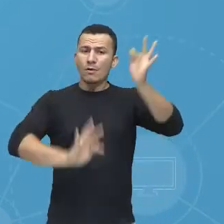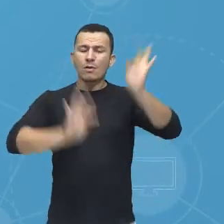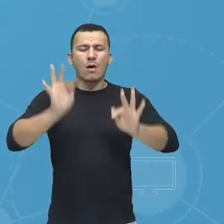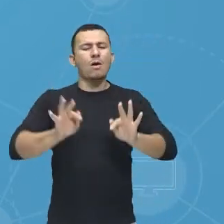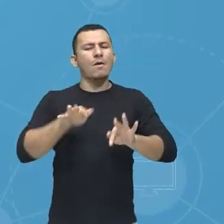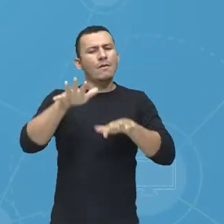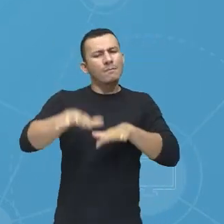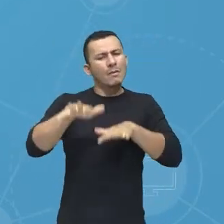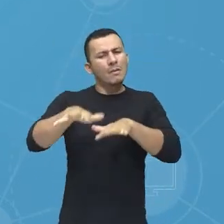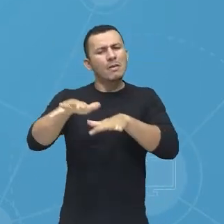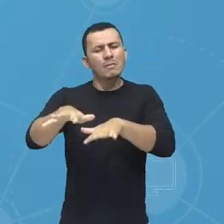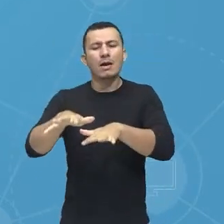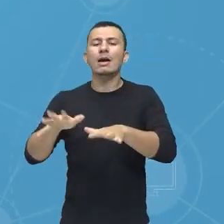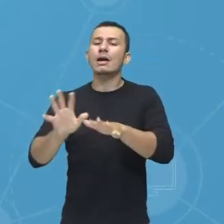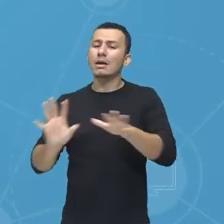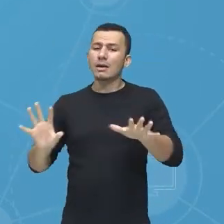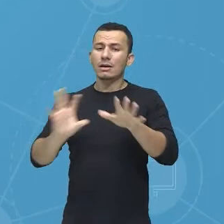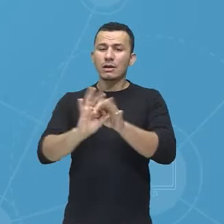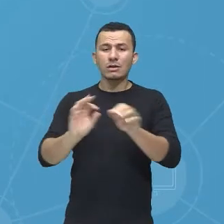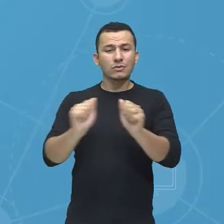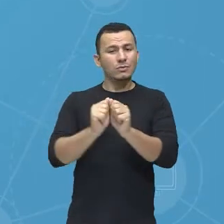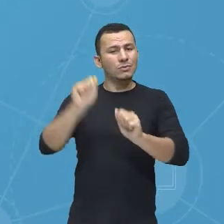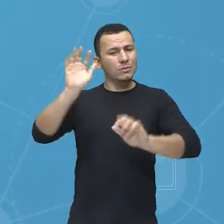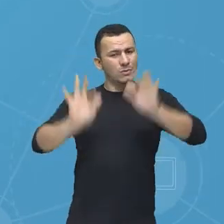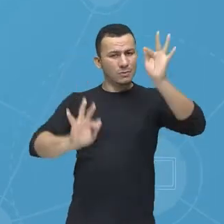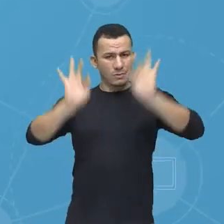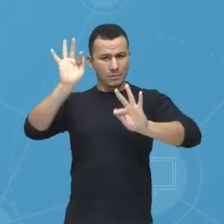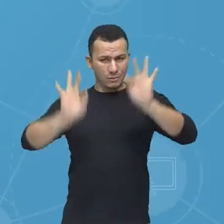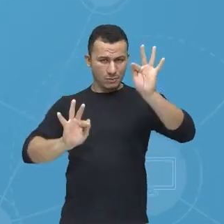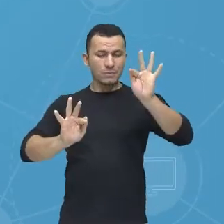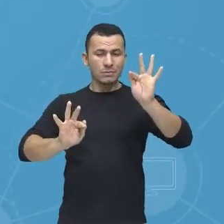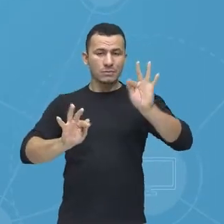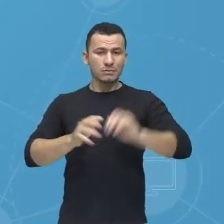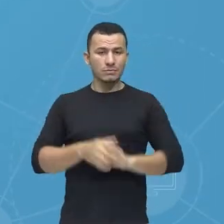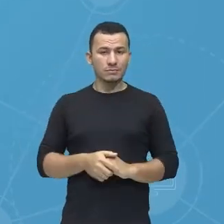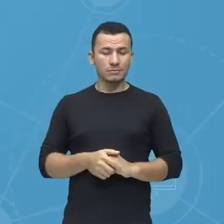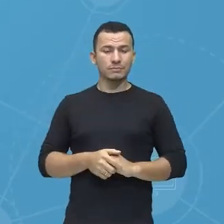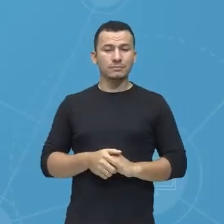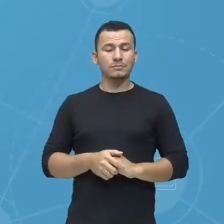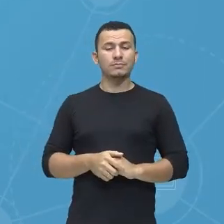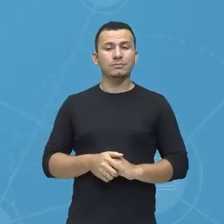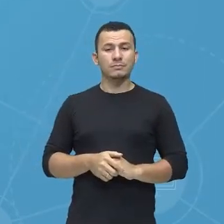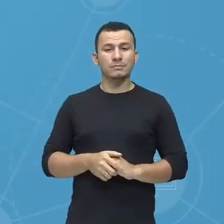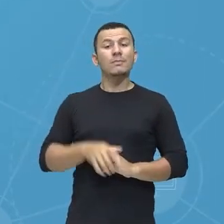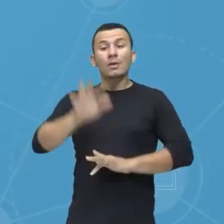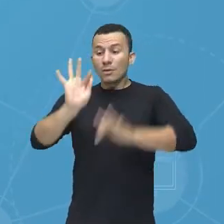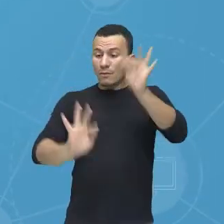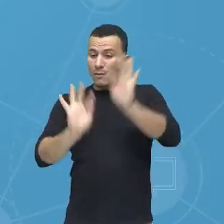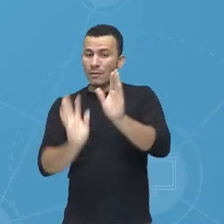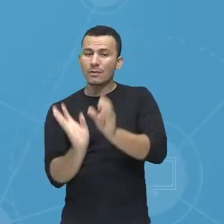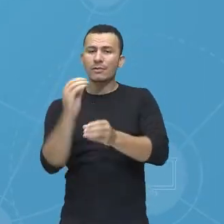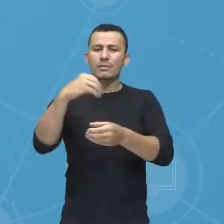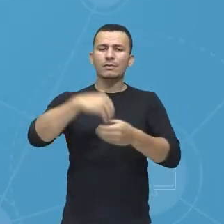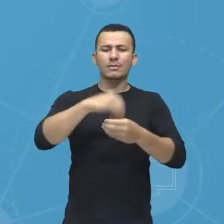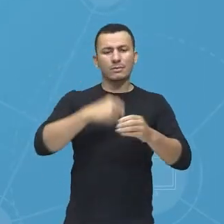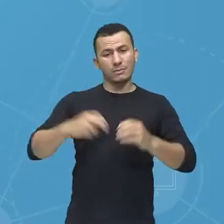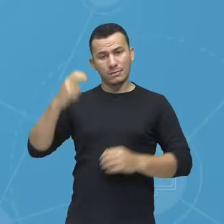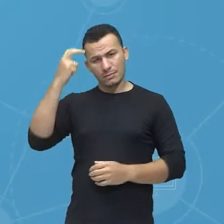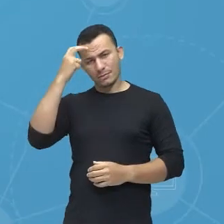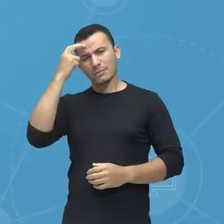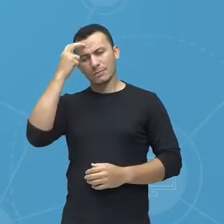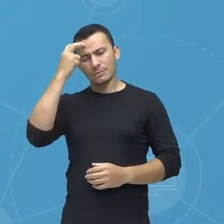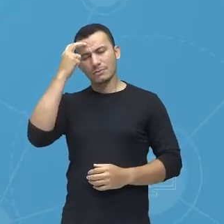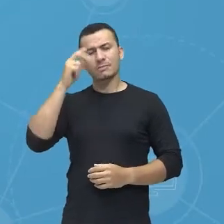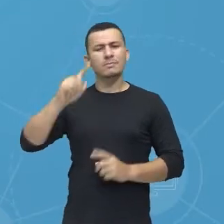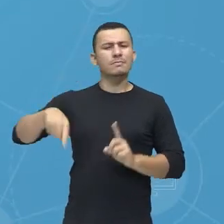procissões fazem parte do folclore. Então, estão dentro da cultura. Vamos ver o que mais